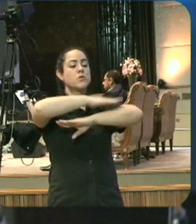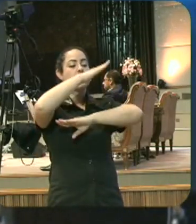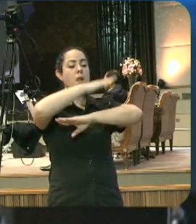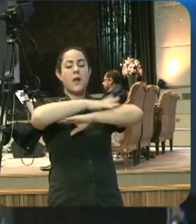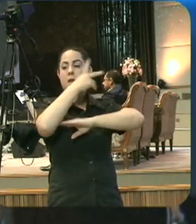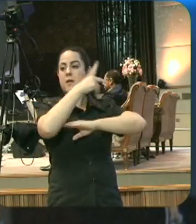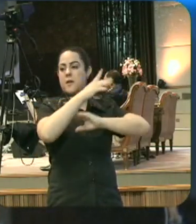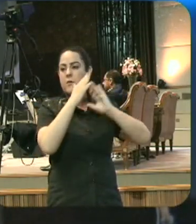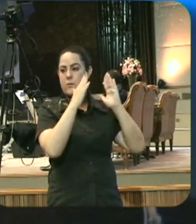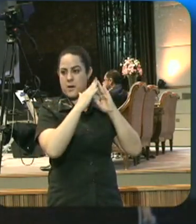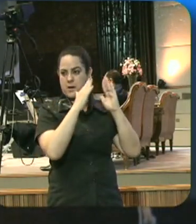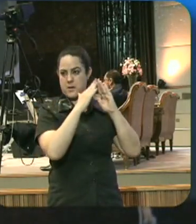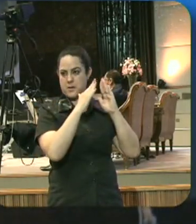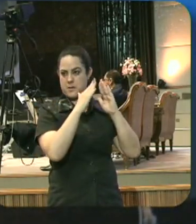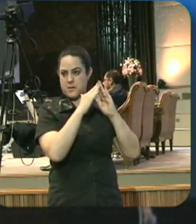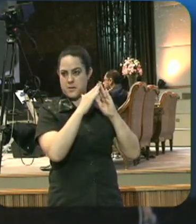casa,